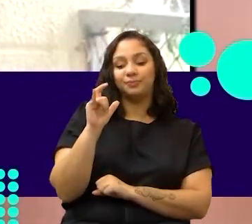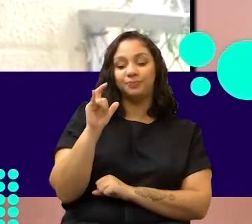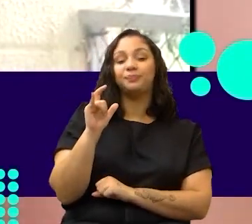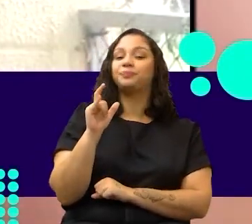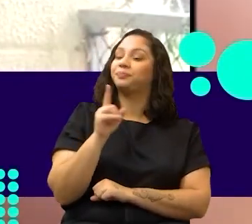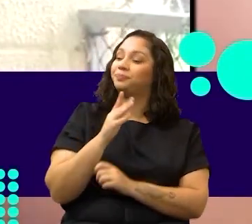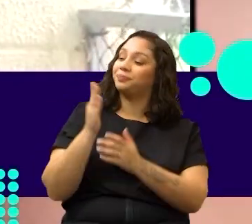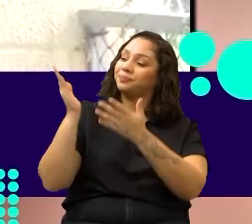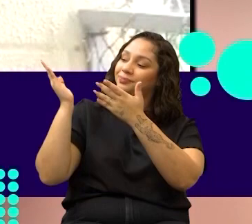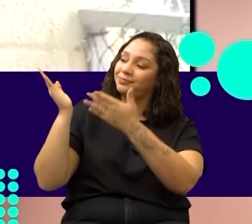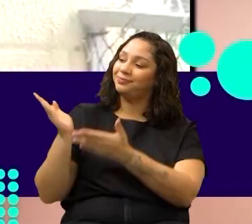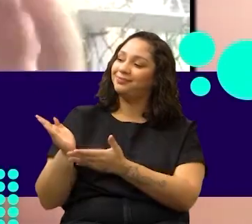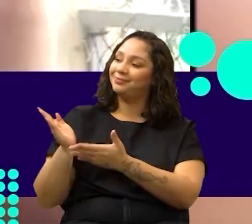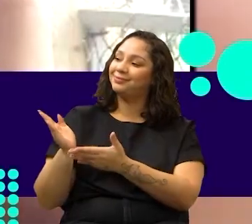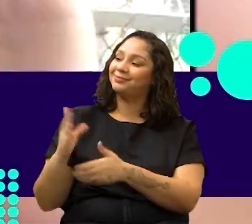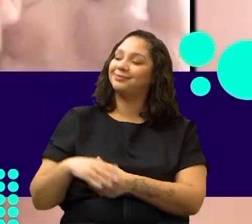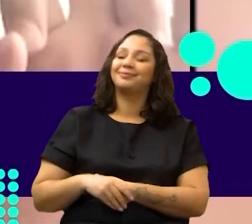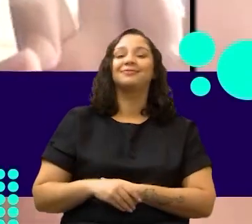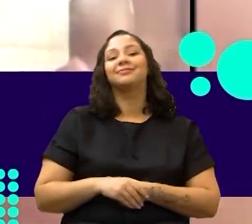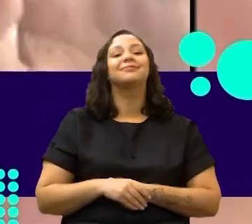perfil do Instagram. Anota aí,